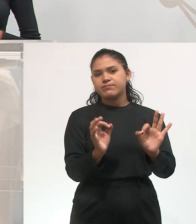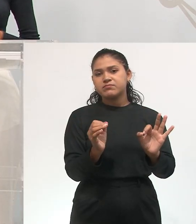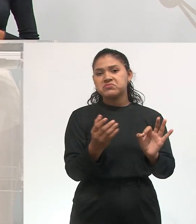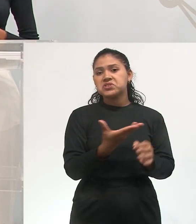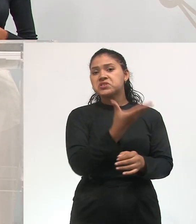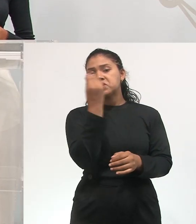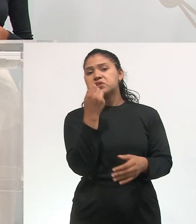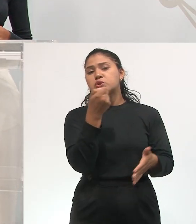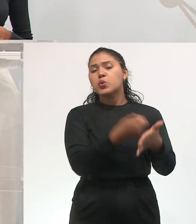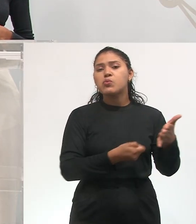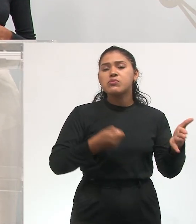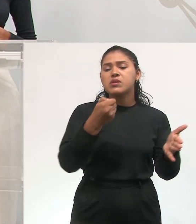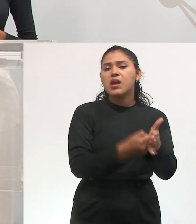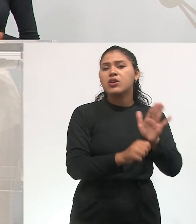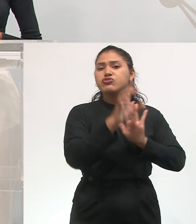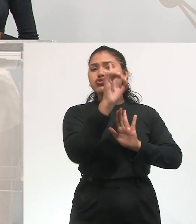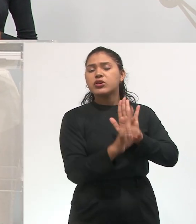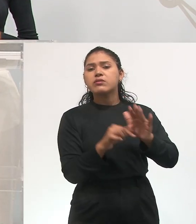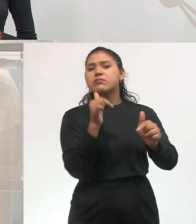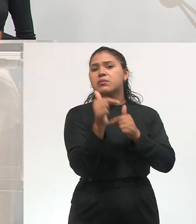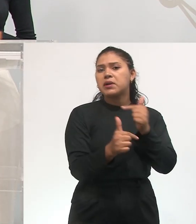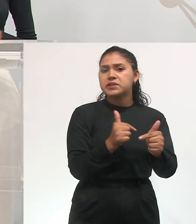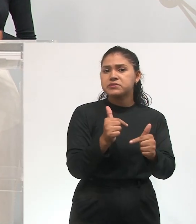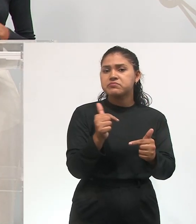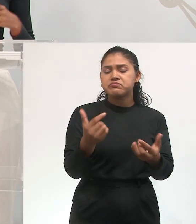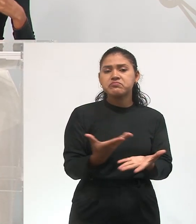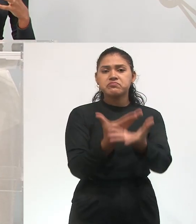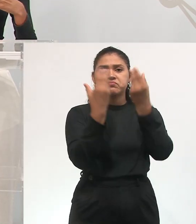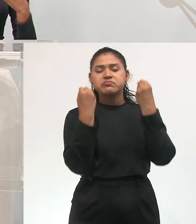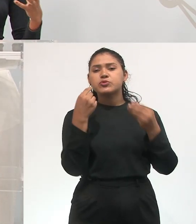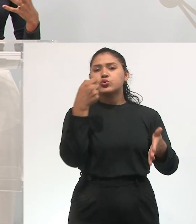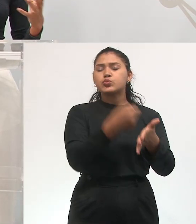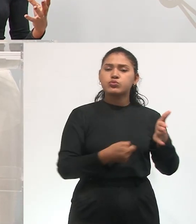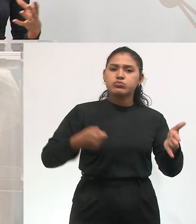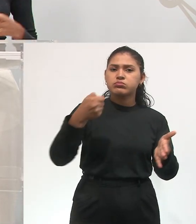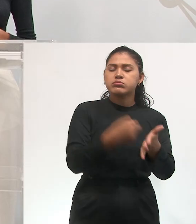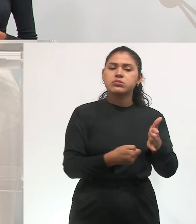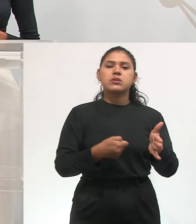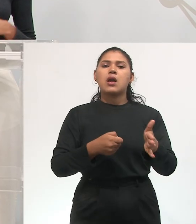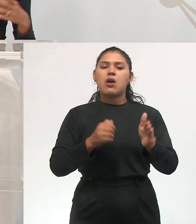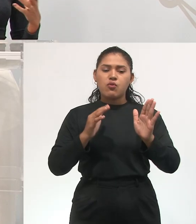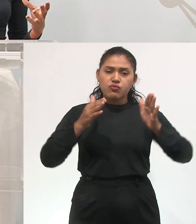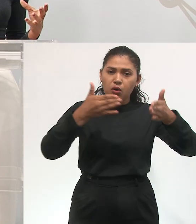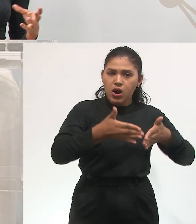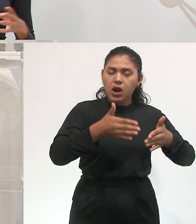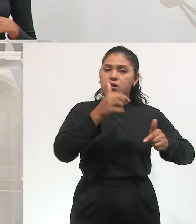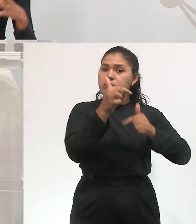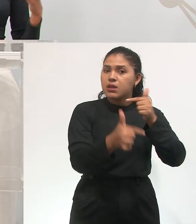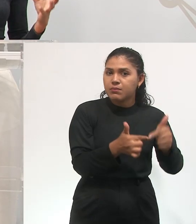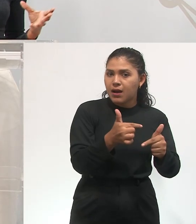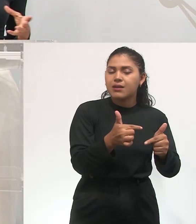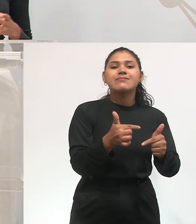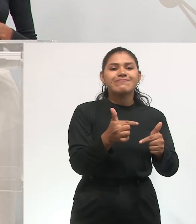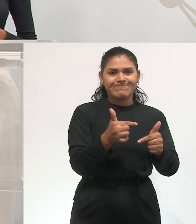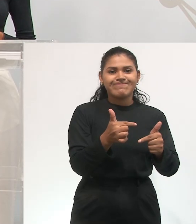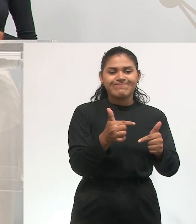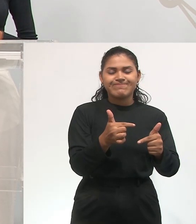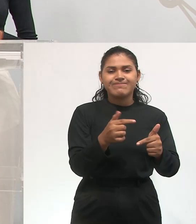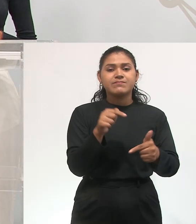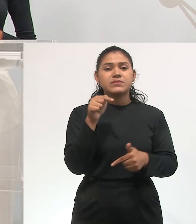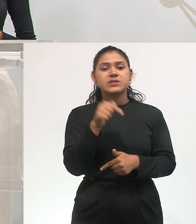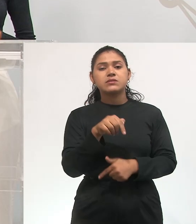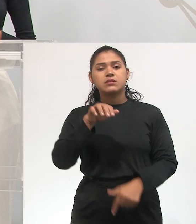direitos, né, brigar pelas essas conquistas importantes para a classe